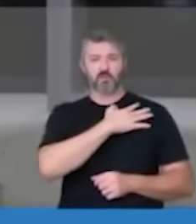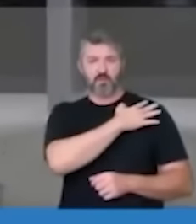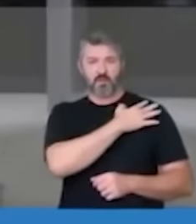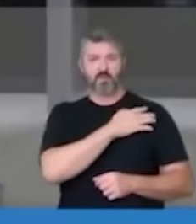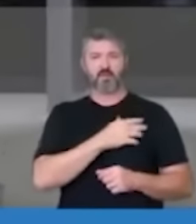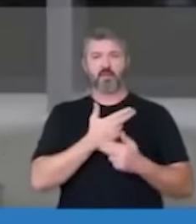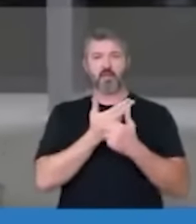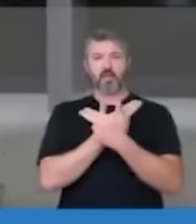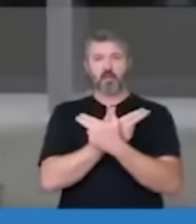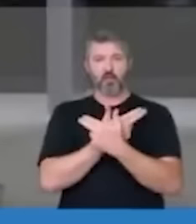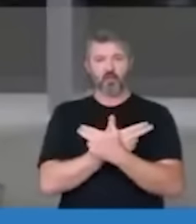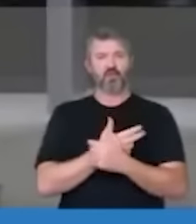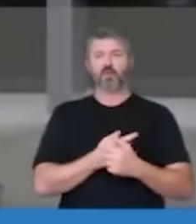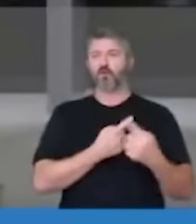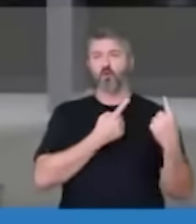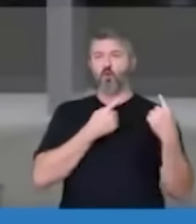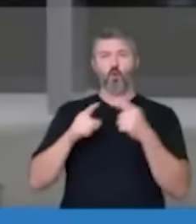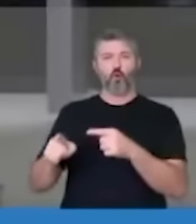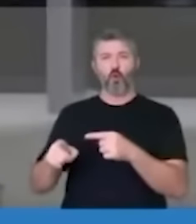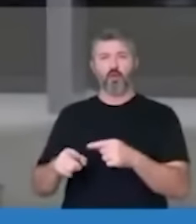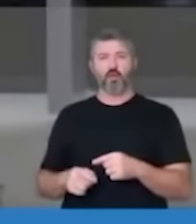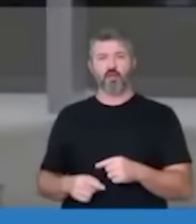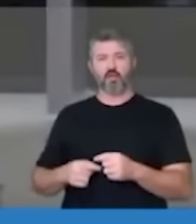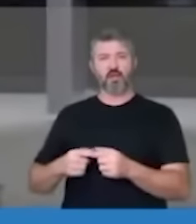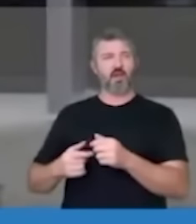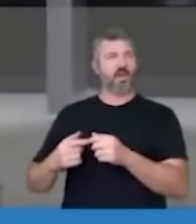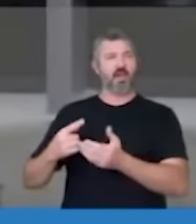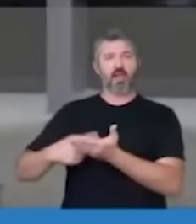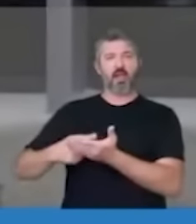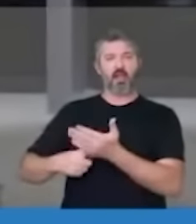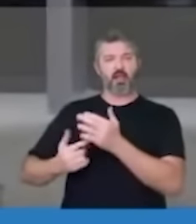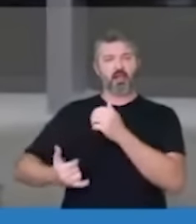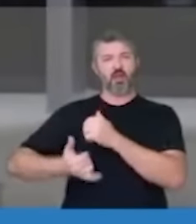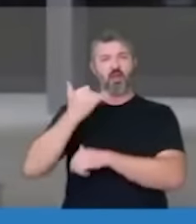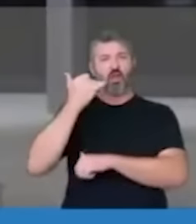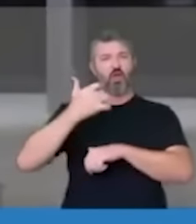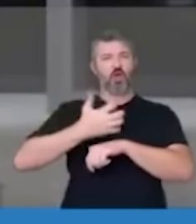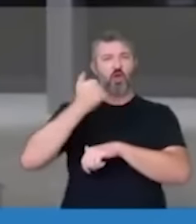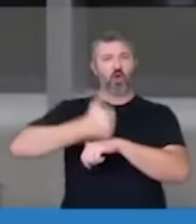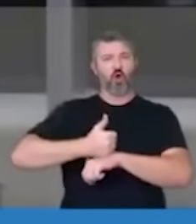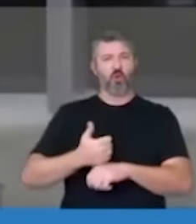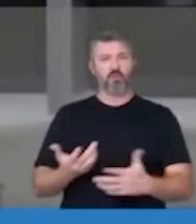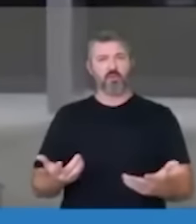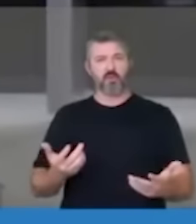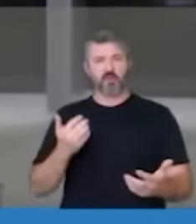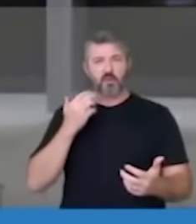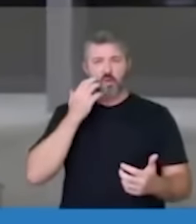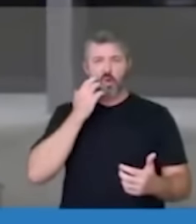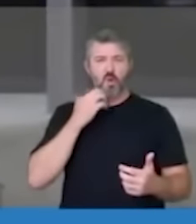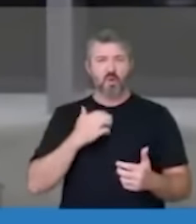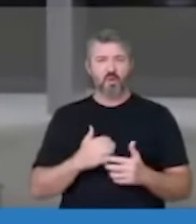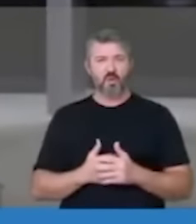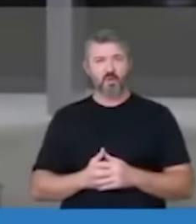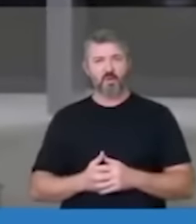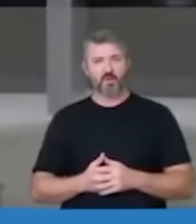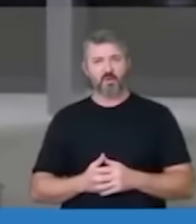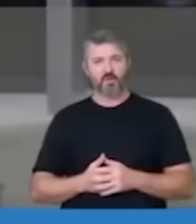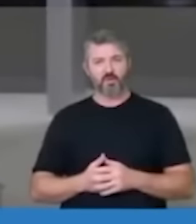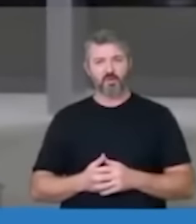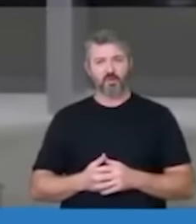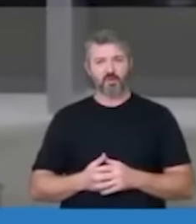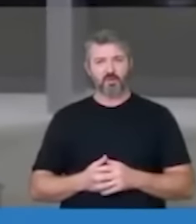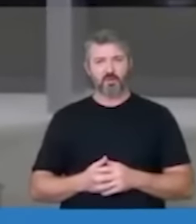à Aeronáutica, que se posicionaram contra o golpe. Contra o golpe.